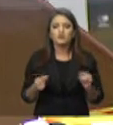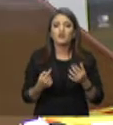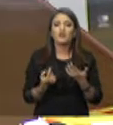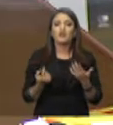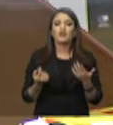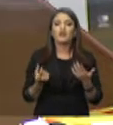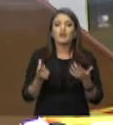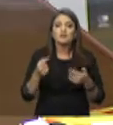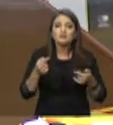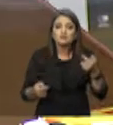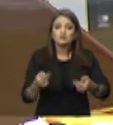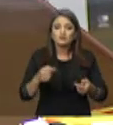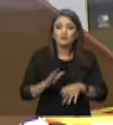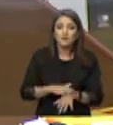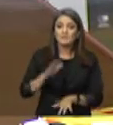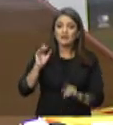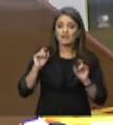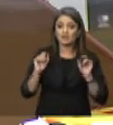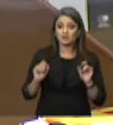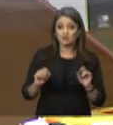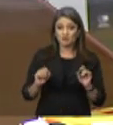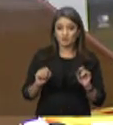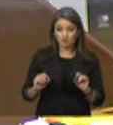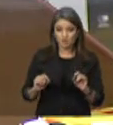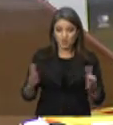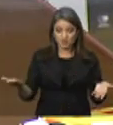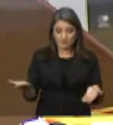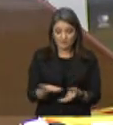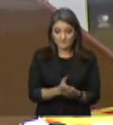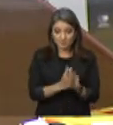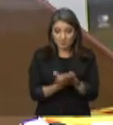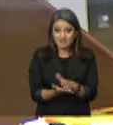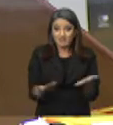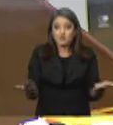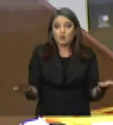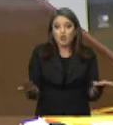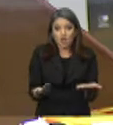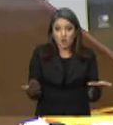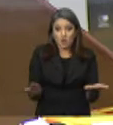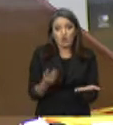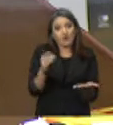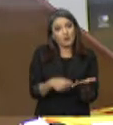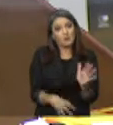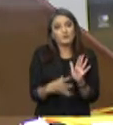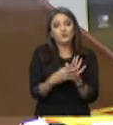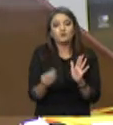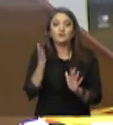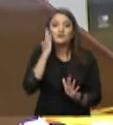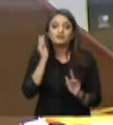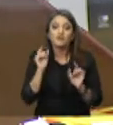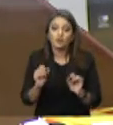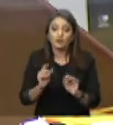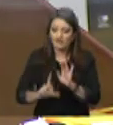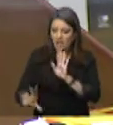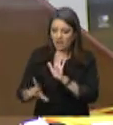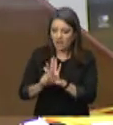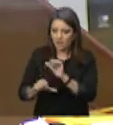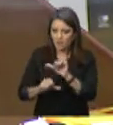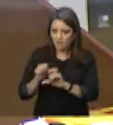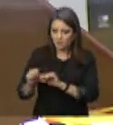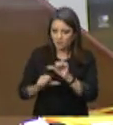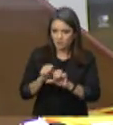ampla repercussão a respeito da Qual a causa concreta subjacente exemplar de saber se alterações legislativas